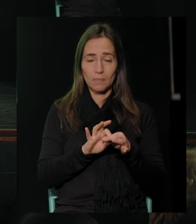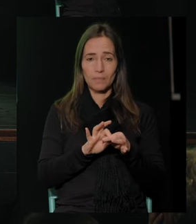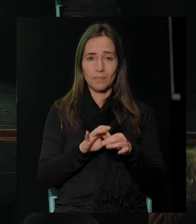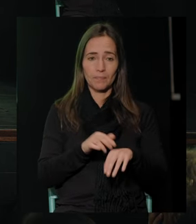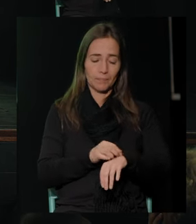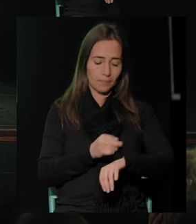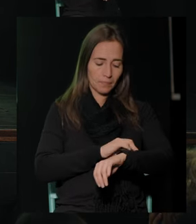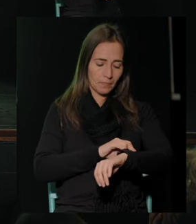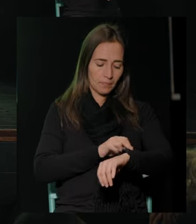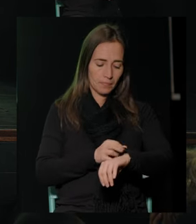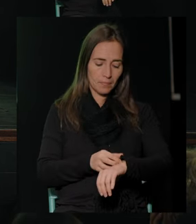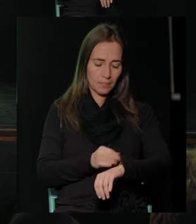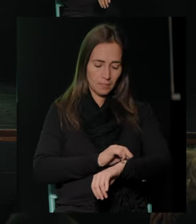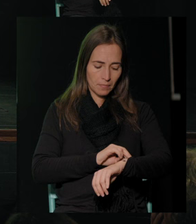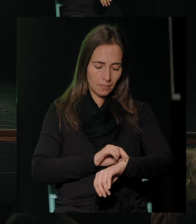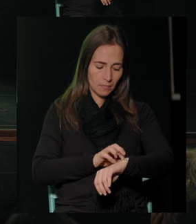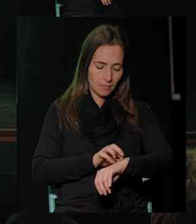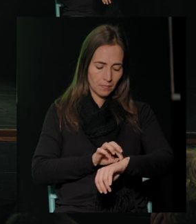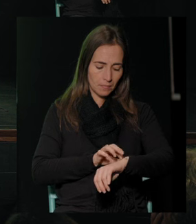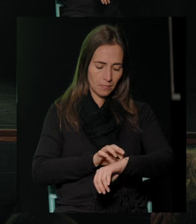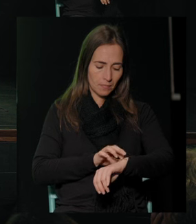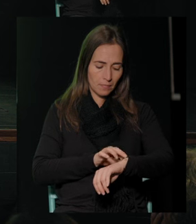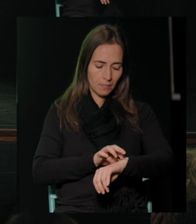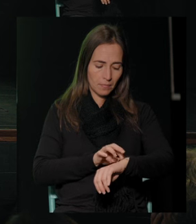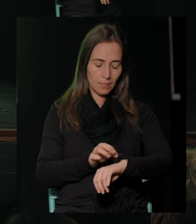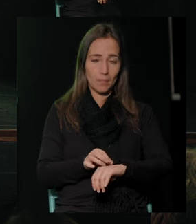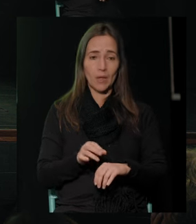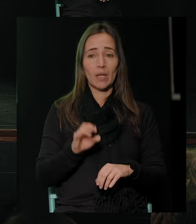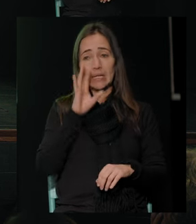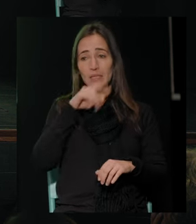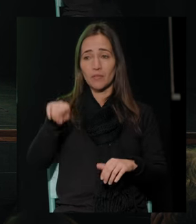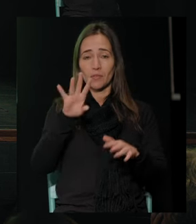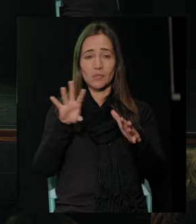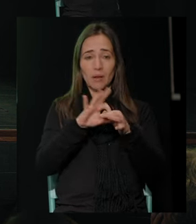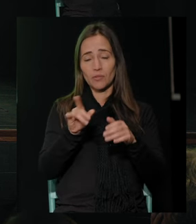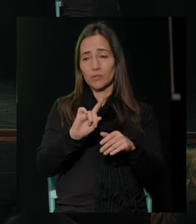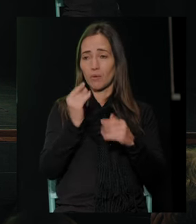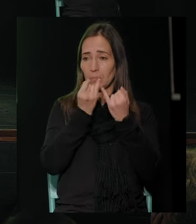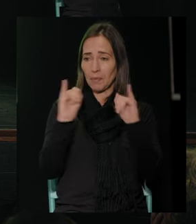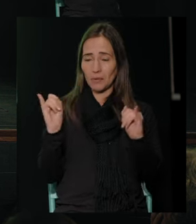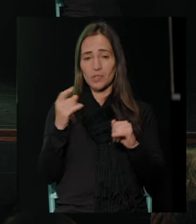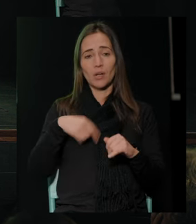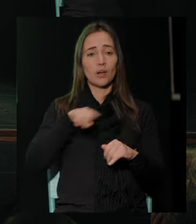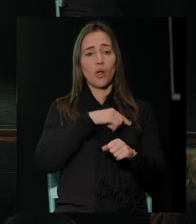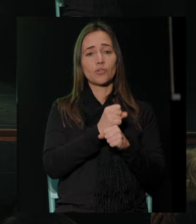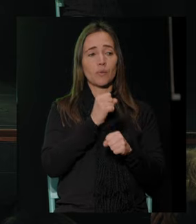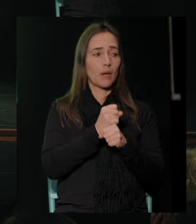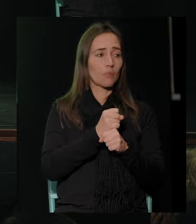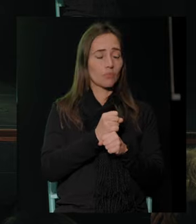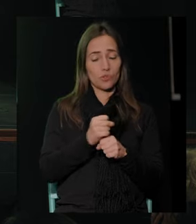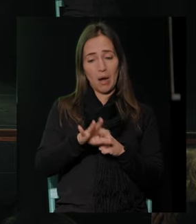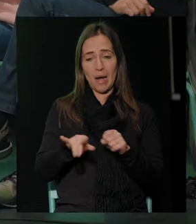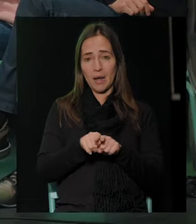esse, a essas. Não estão ligados, são completamente independentes. Somos independentes, mas trabalhamos às vezes nas mesmas